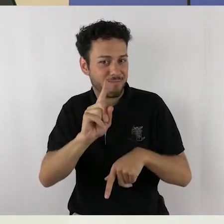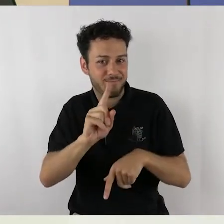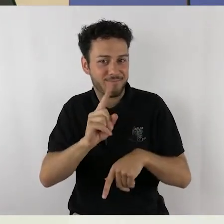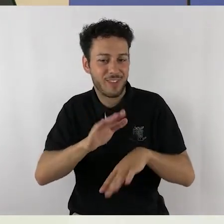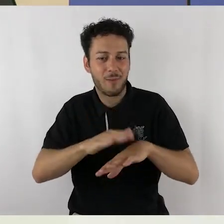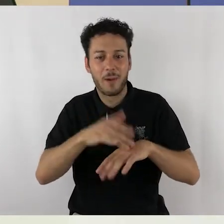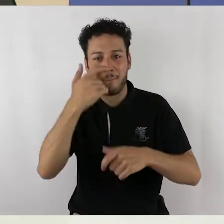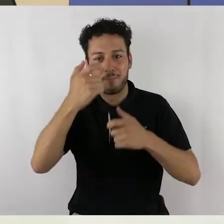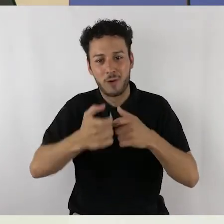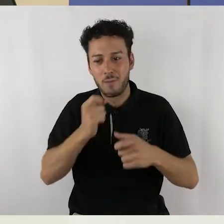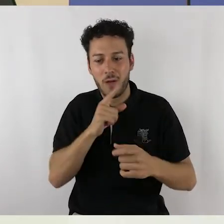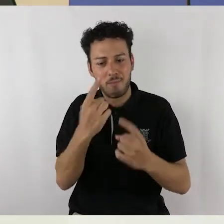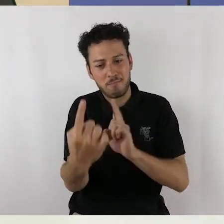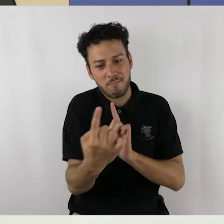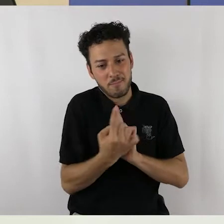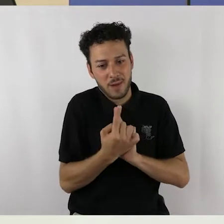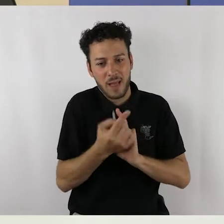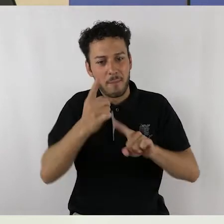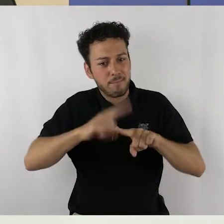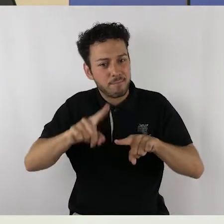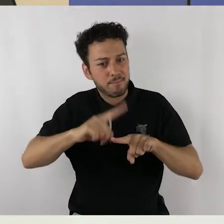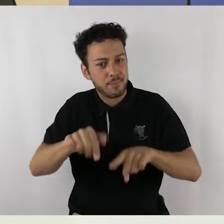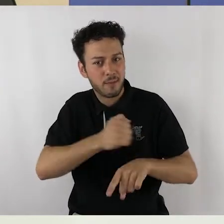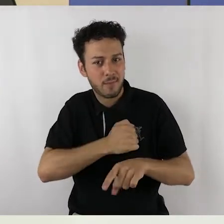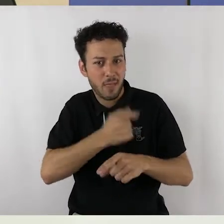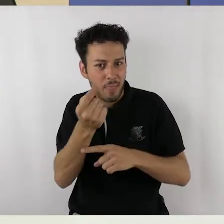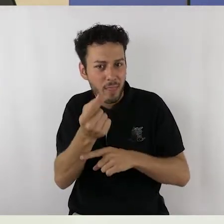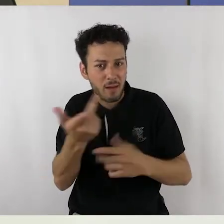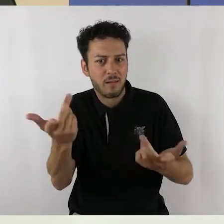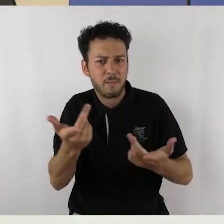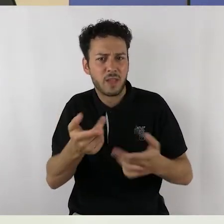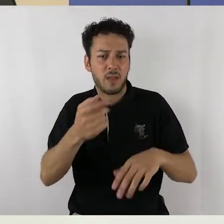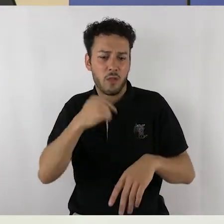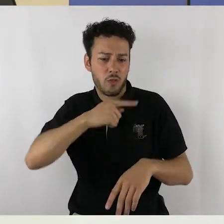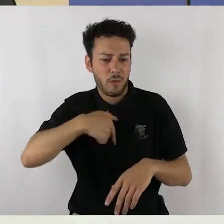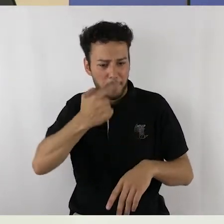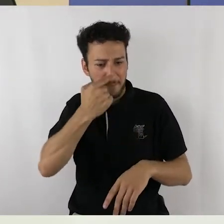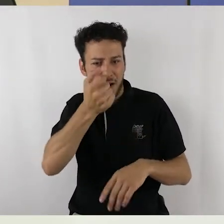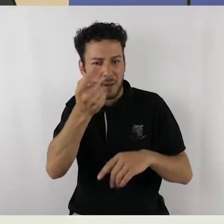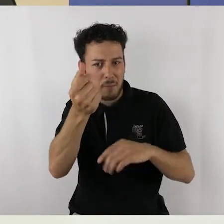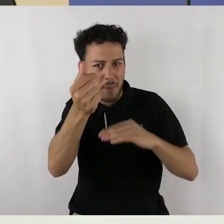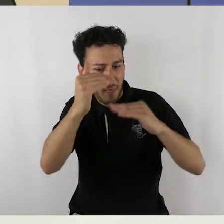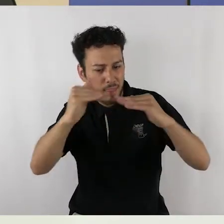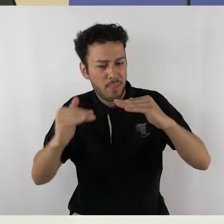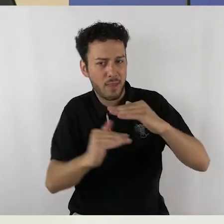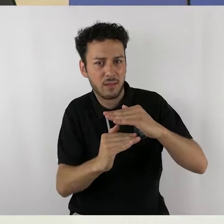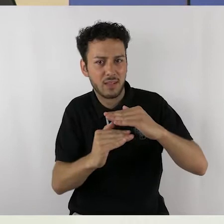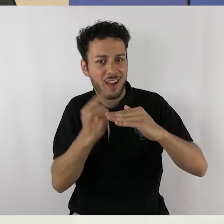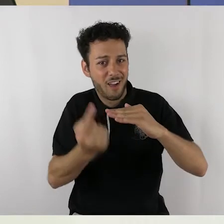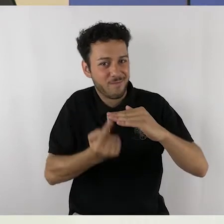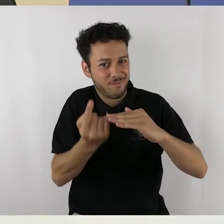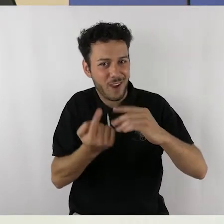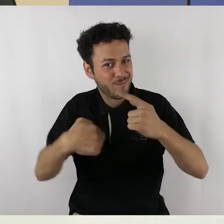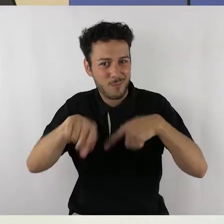e fazer o empréstimo por vezes aquilo que nos parece que que é o preço mais